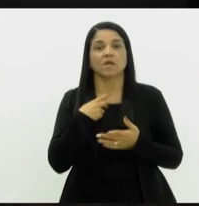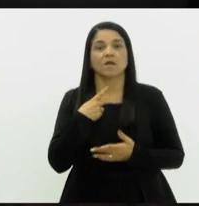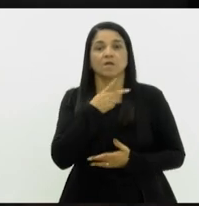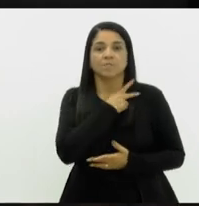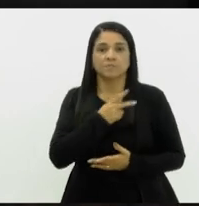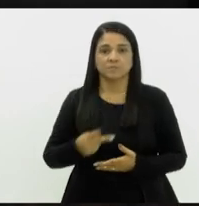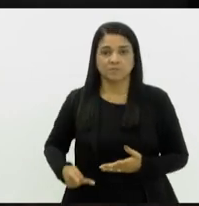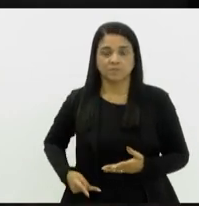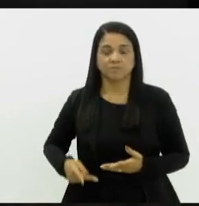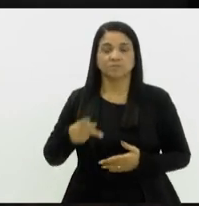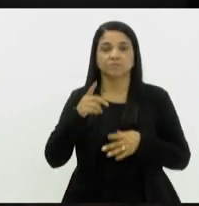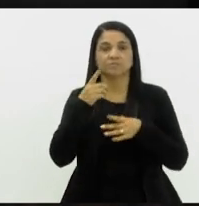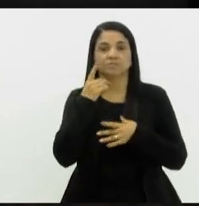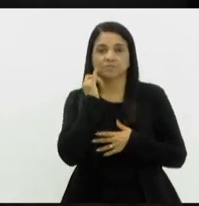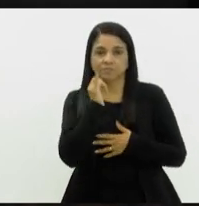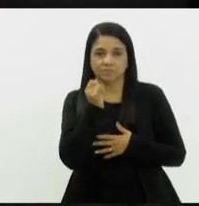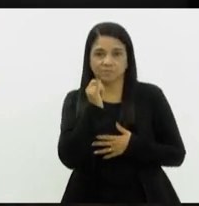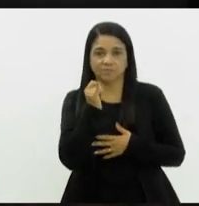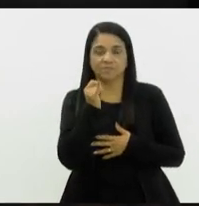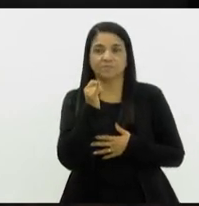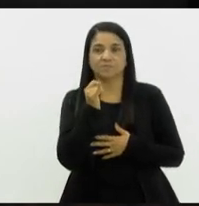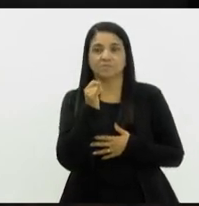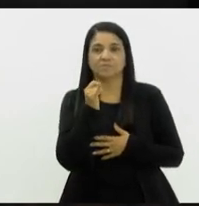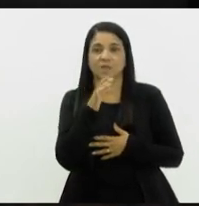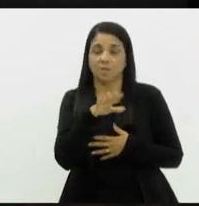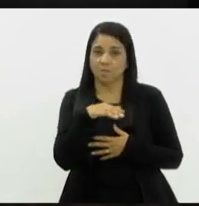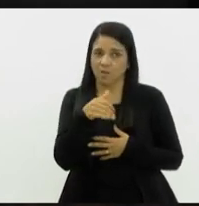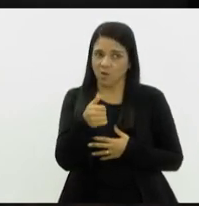designa a relatoria especial.